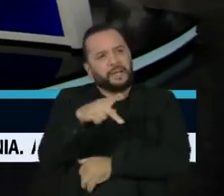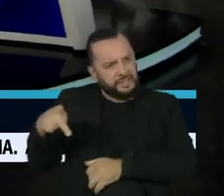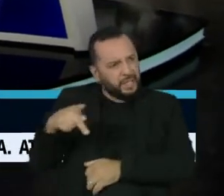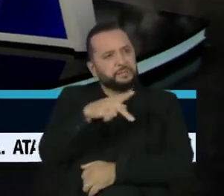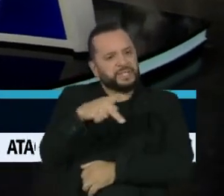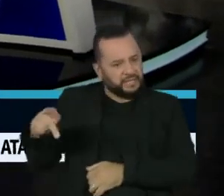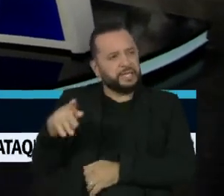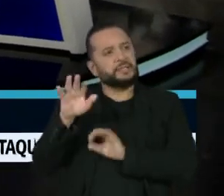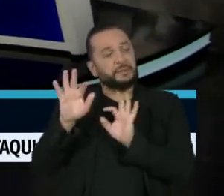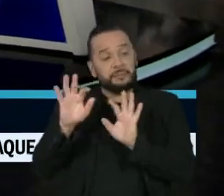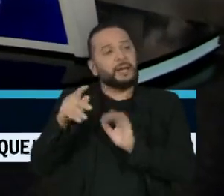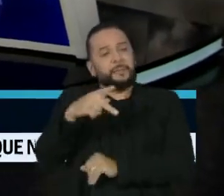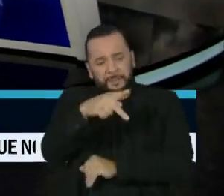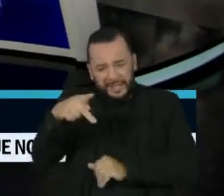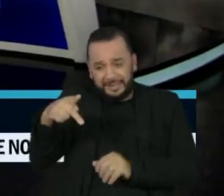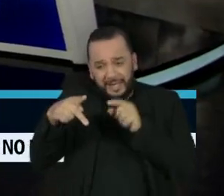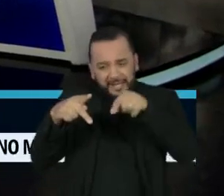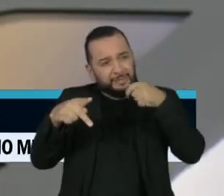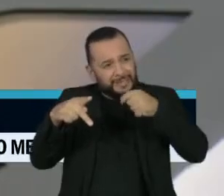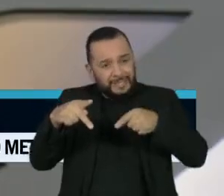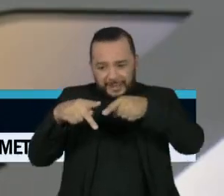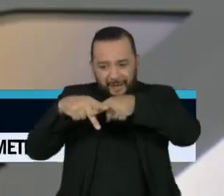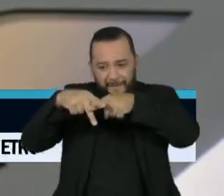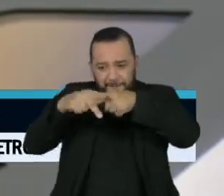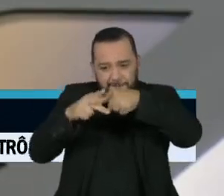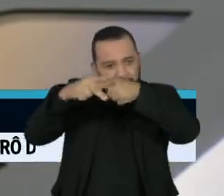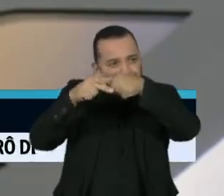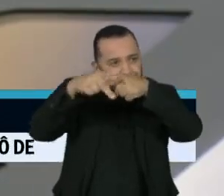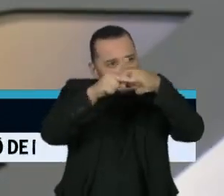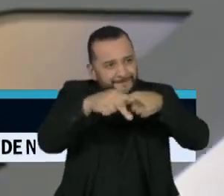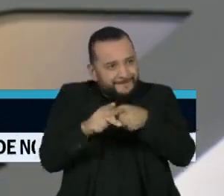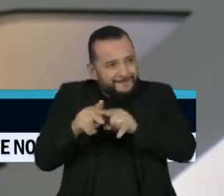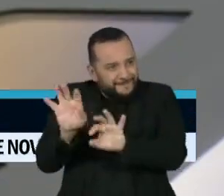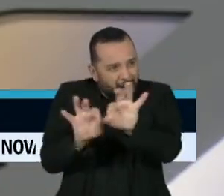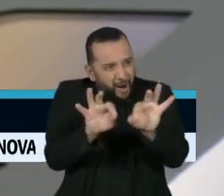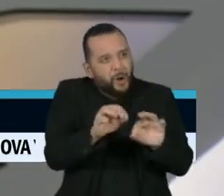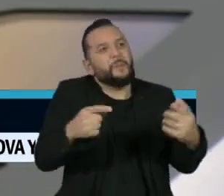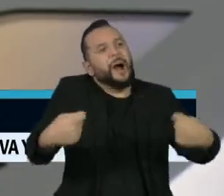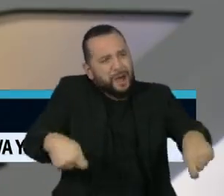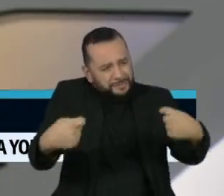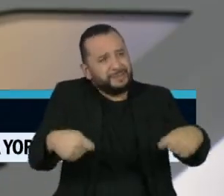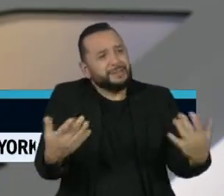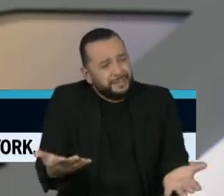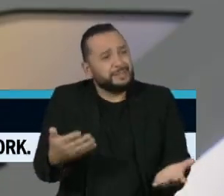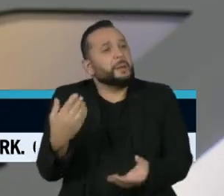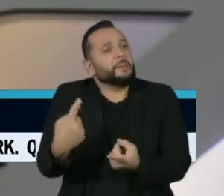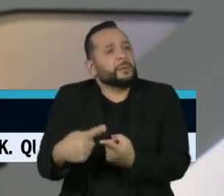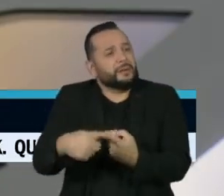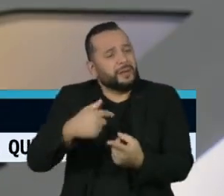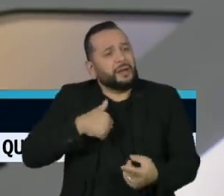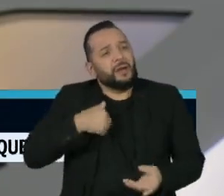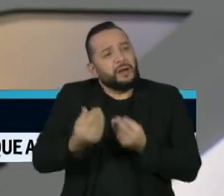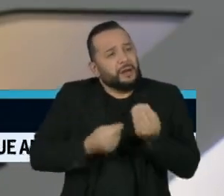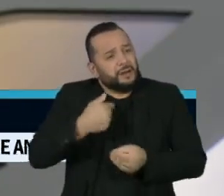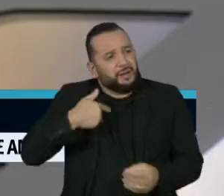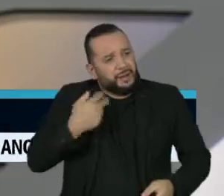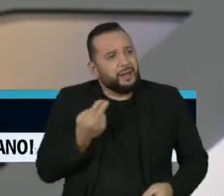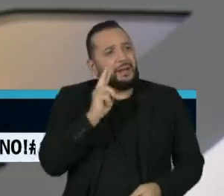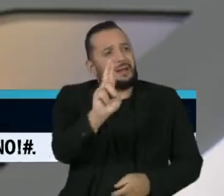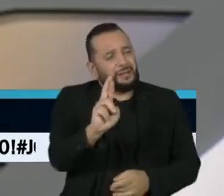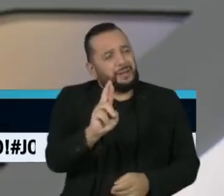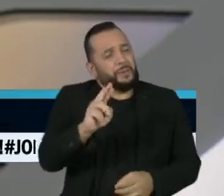é que aperfeiçoar bastante esse sistema do presidencialismo, da representação política aqui no Brasil, quer